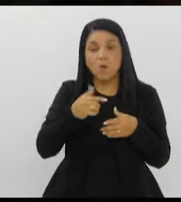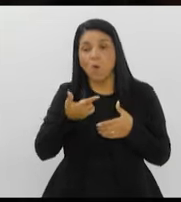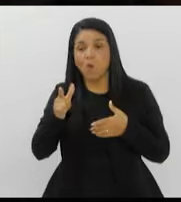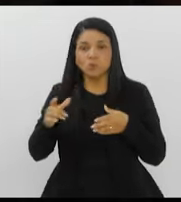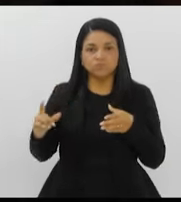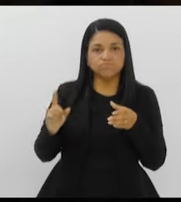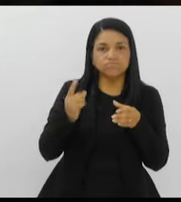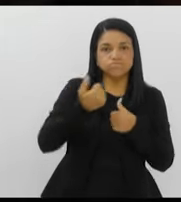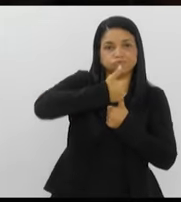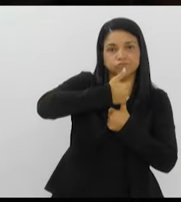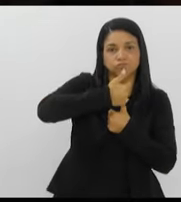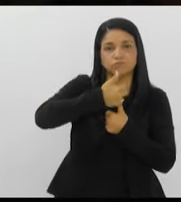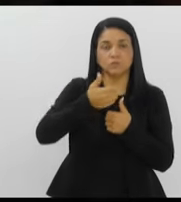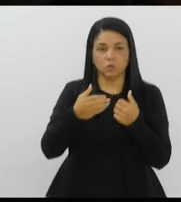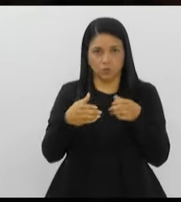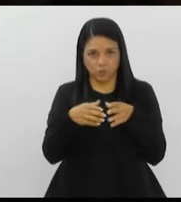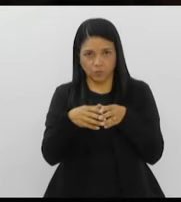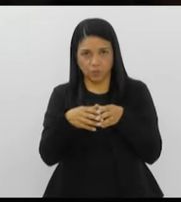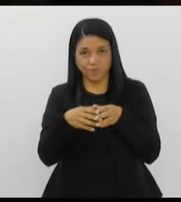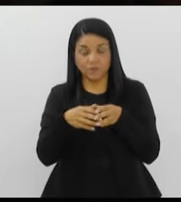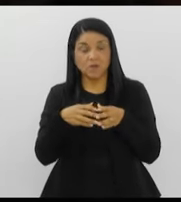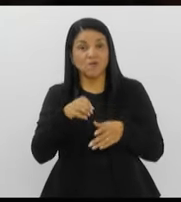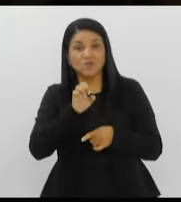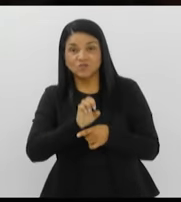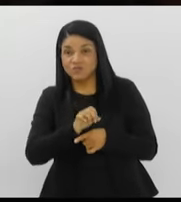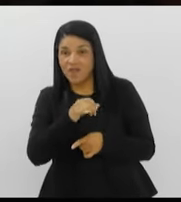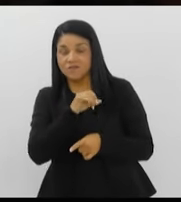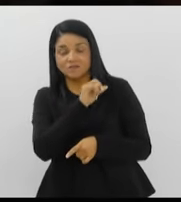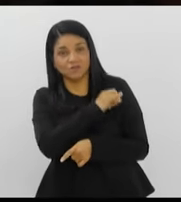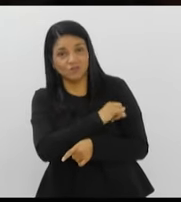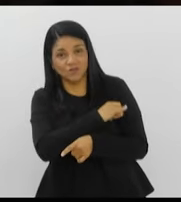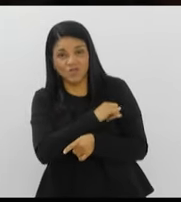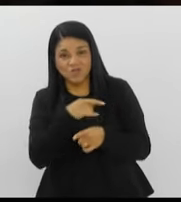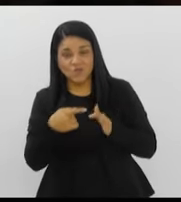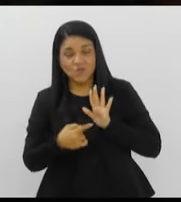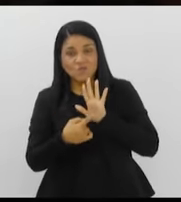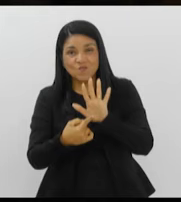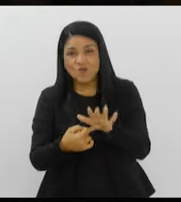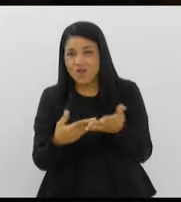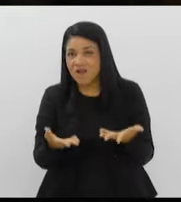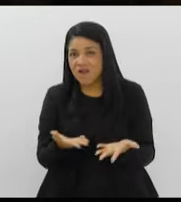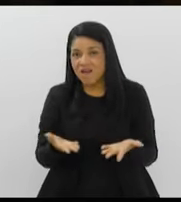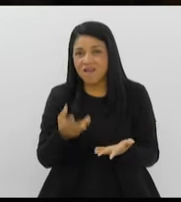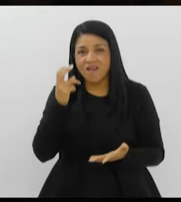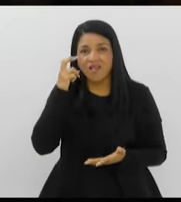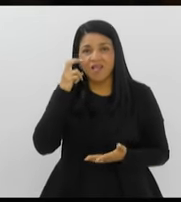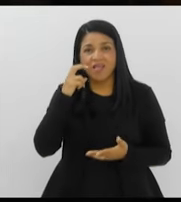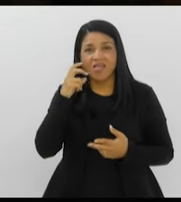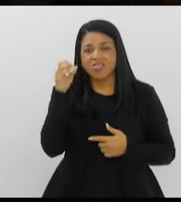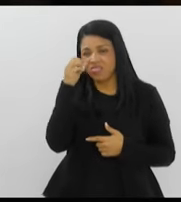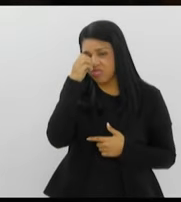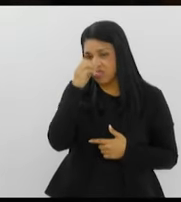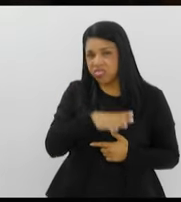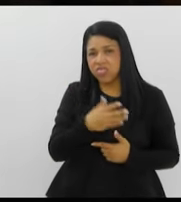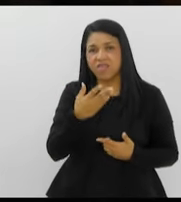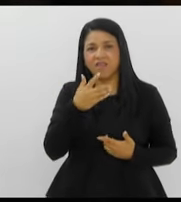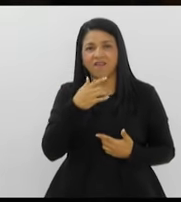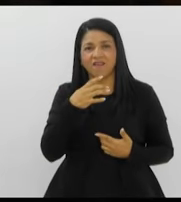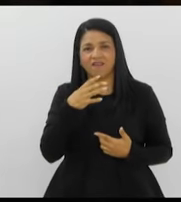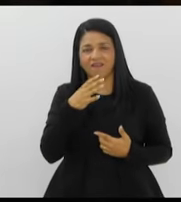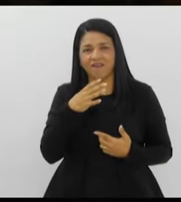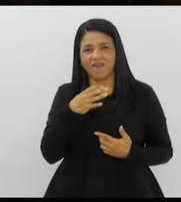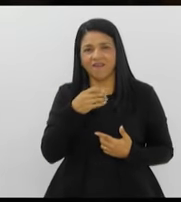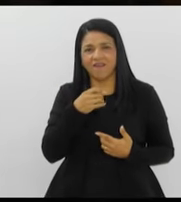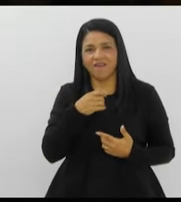pode é o Estado do Rio de Janeiro estar sendo debochado com a polícia, a polícia